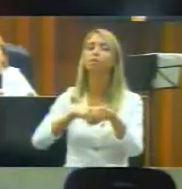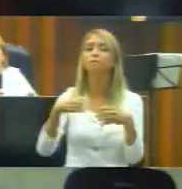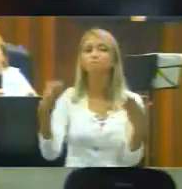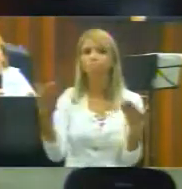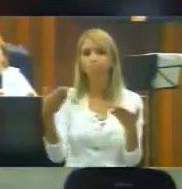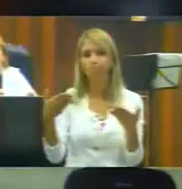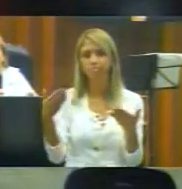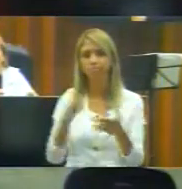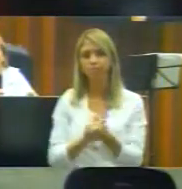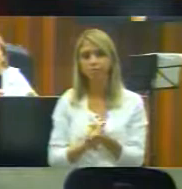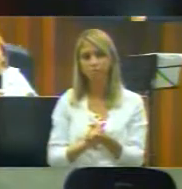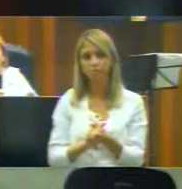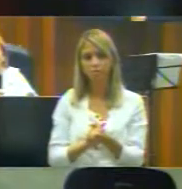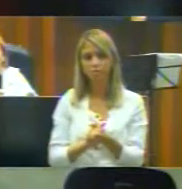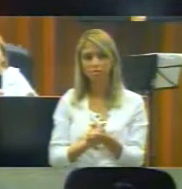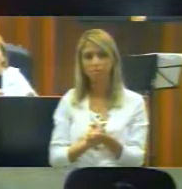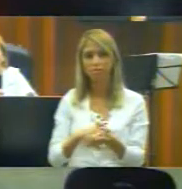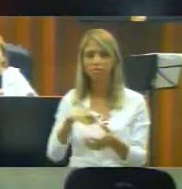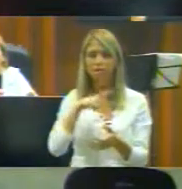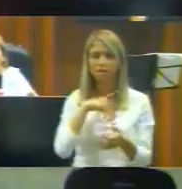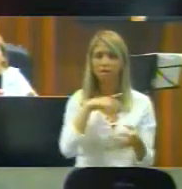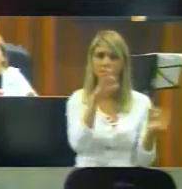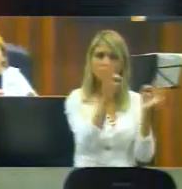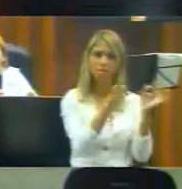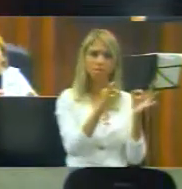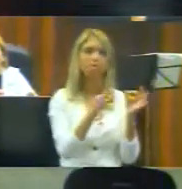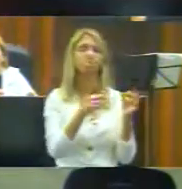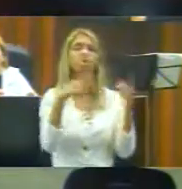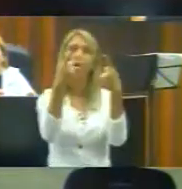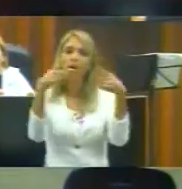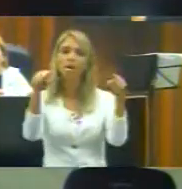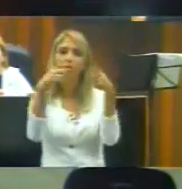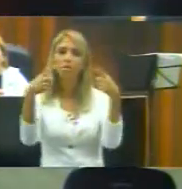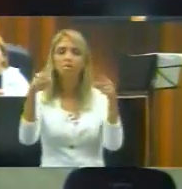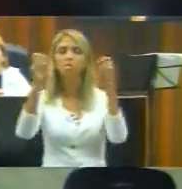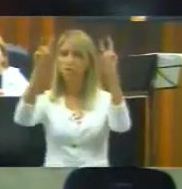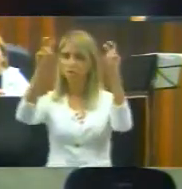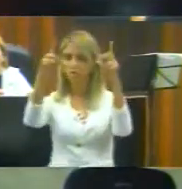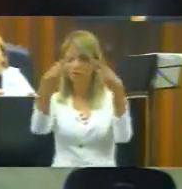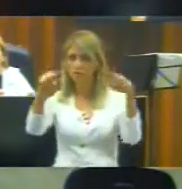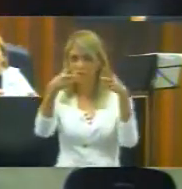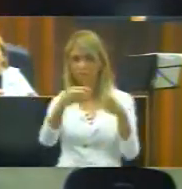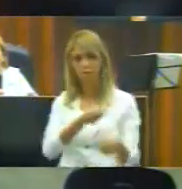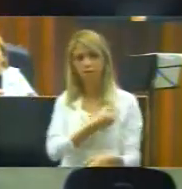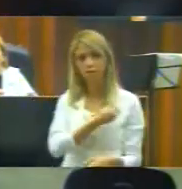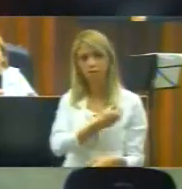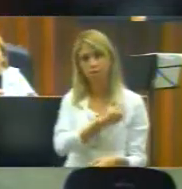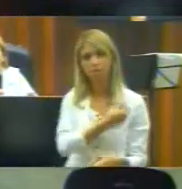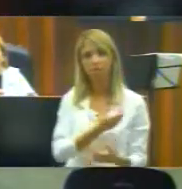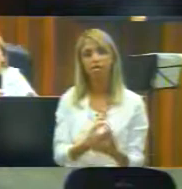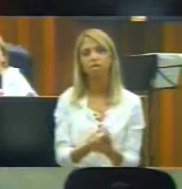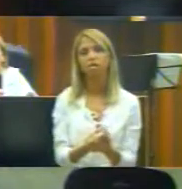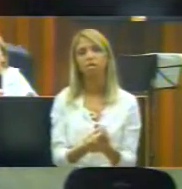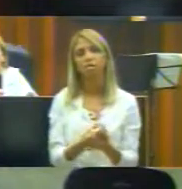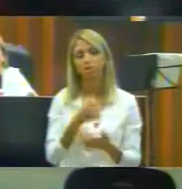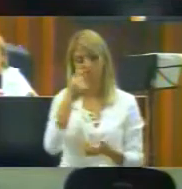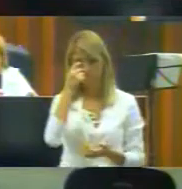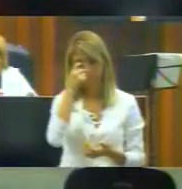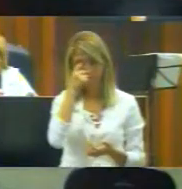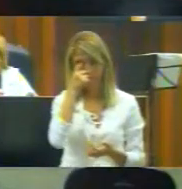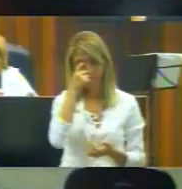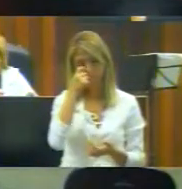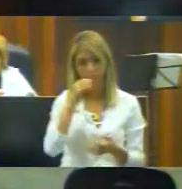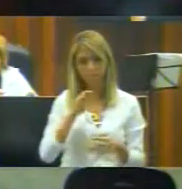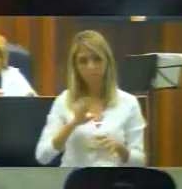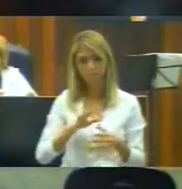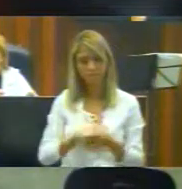aqui o projeto Uma Música em Minha Vida, do maestro Walter Barbosa, que vai quebrar